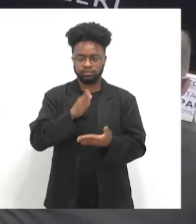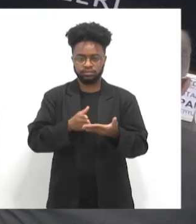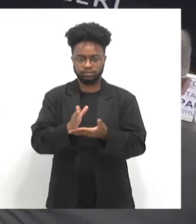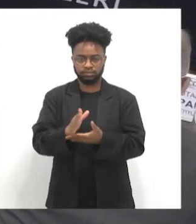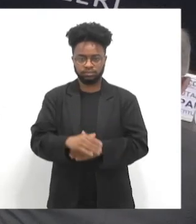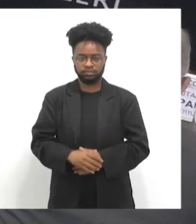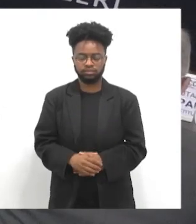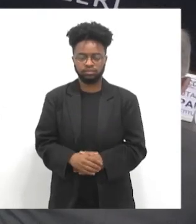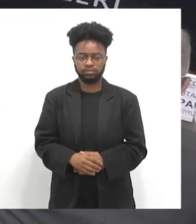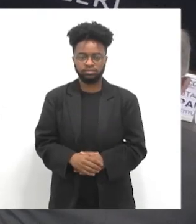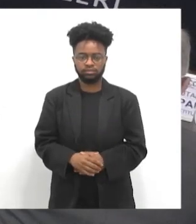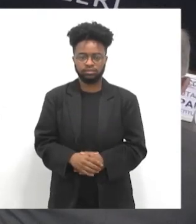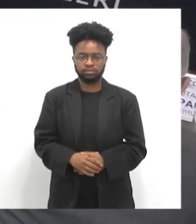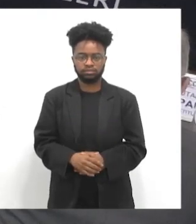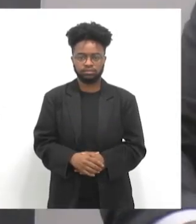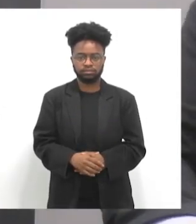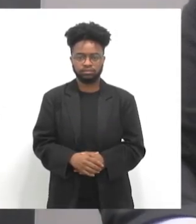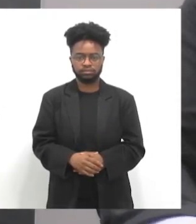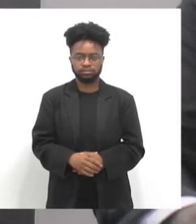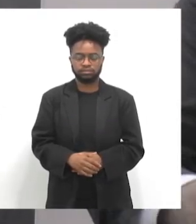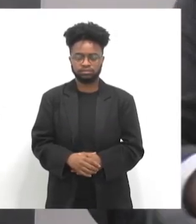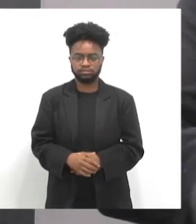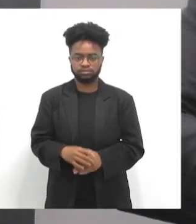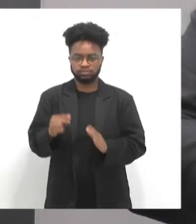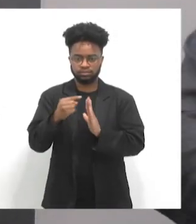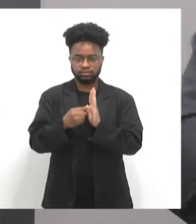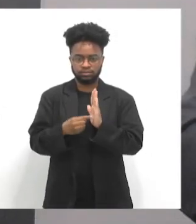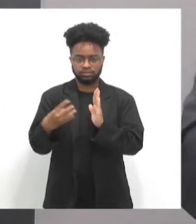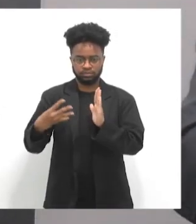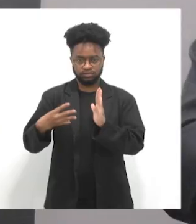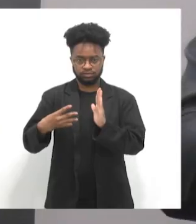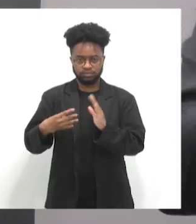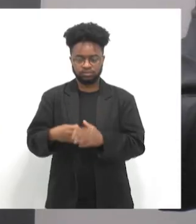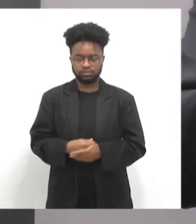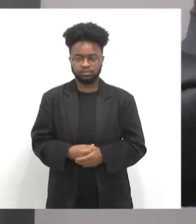estão. Aprovado. Item 4 da pauta,